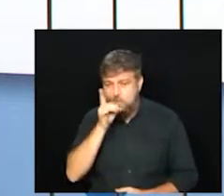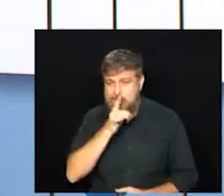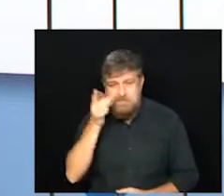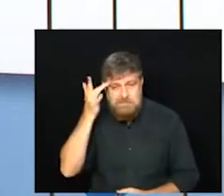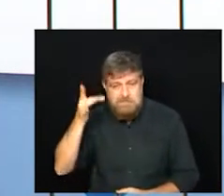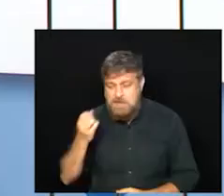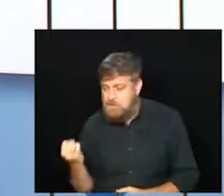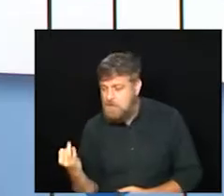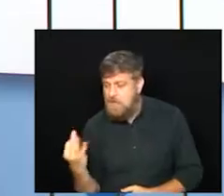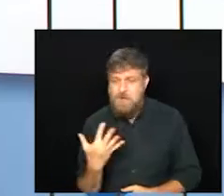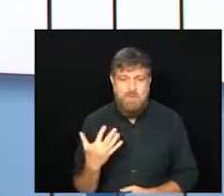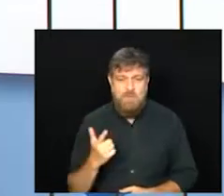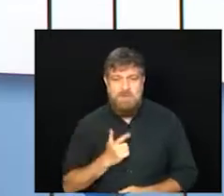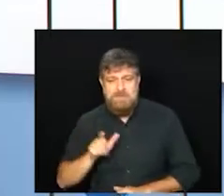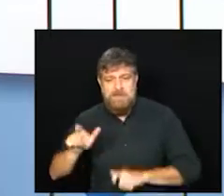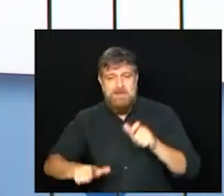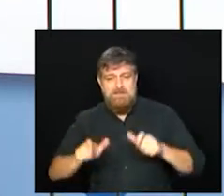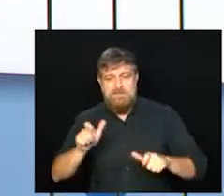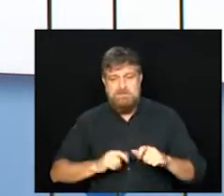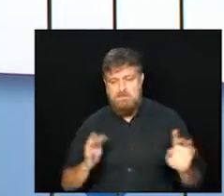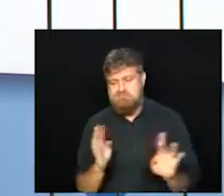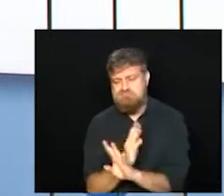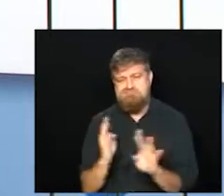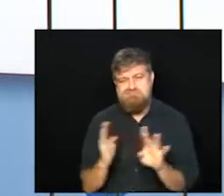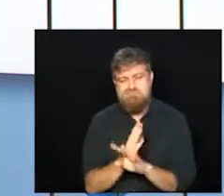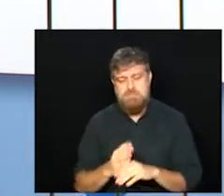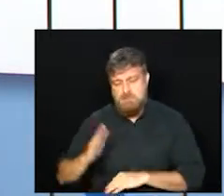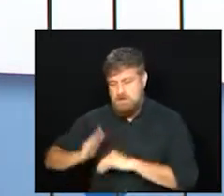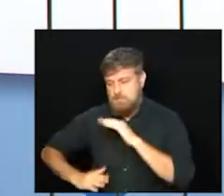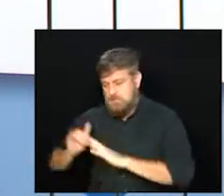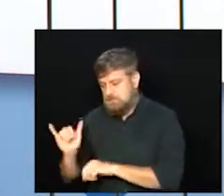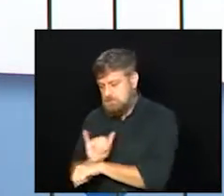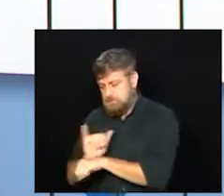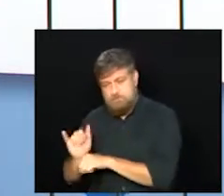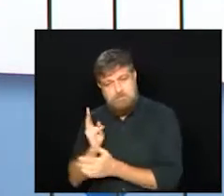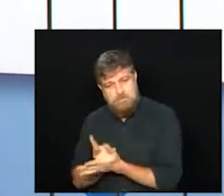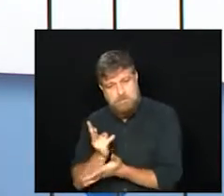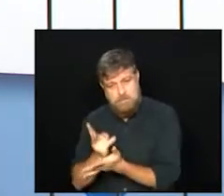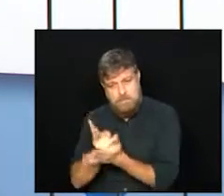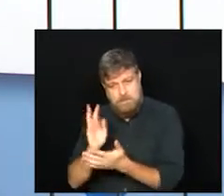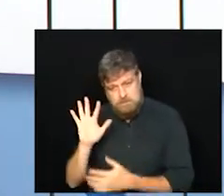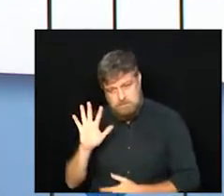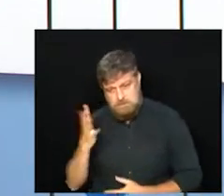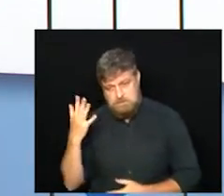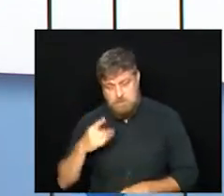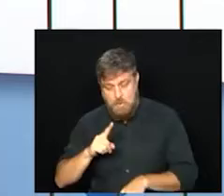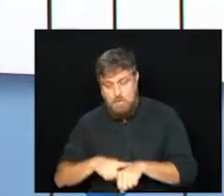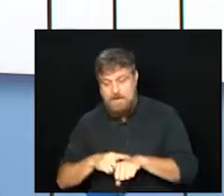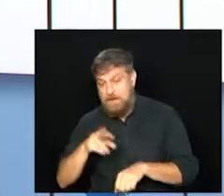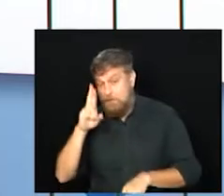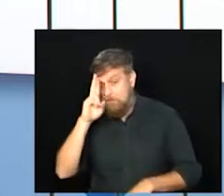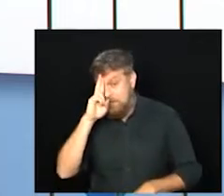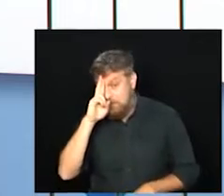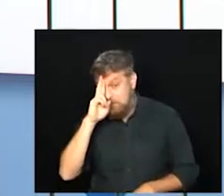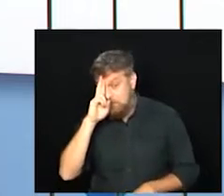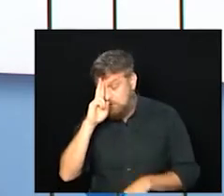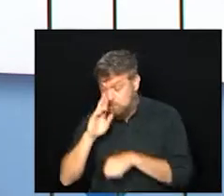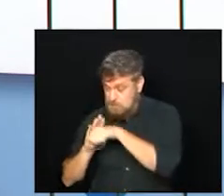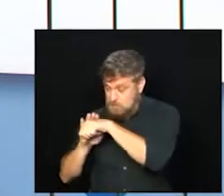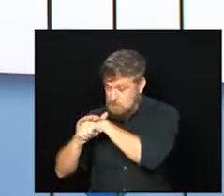para a madrugada de segunda-feira. Lembrando que essas operações sempre acontecem a partir de 00:01